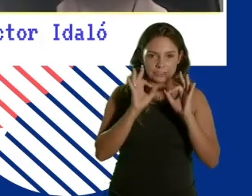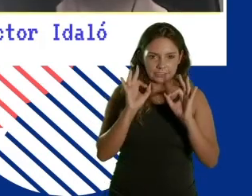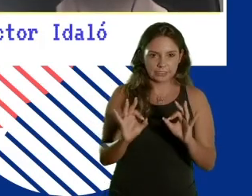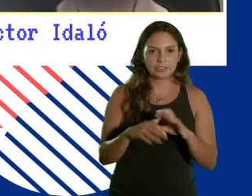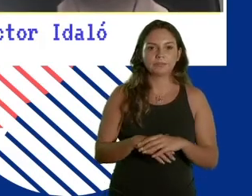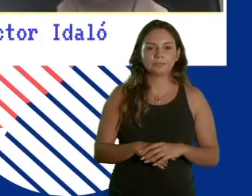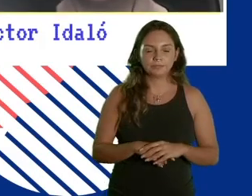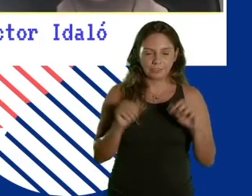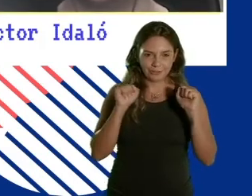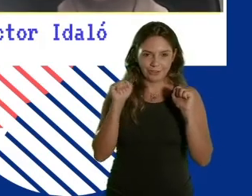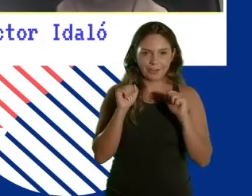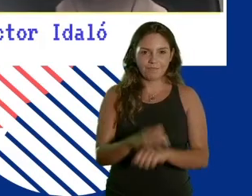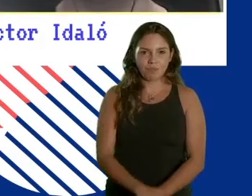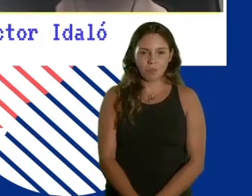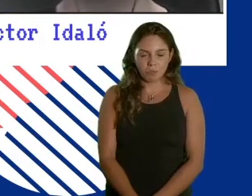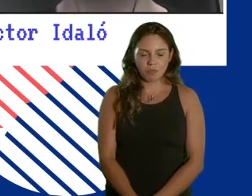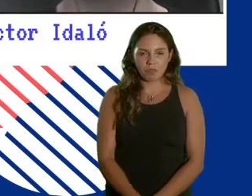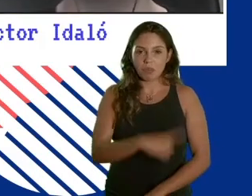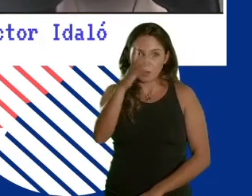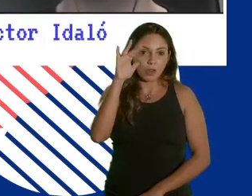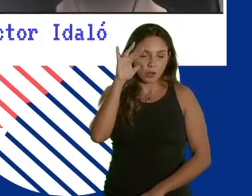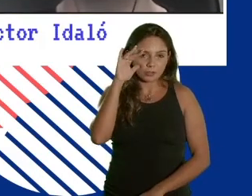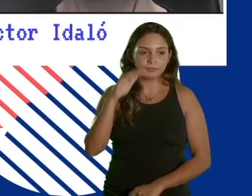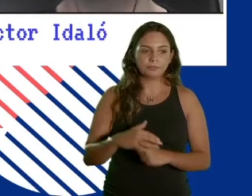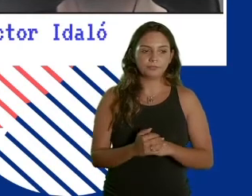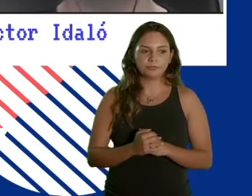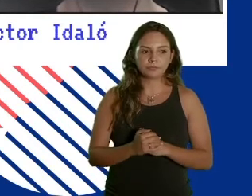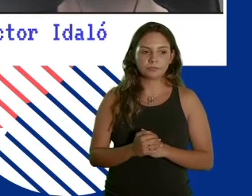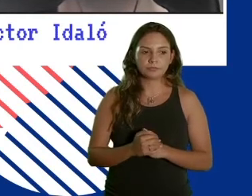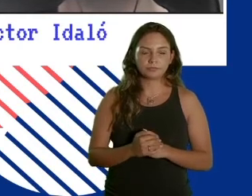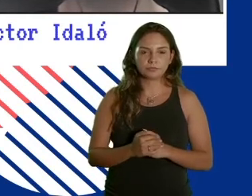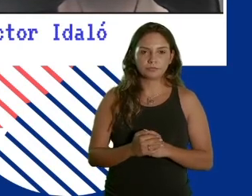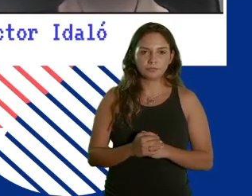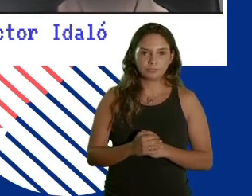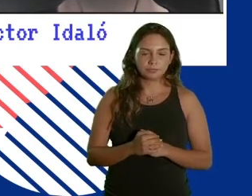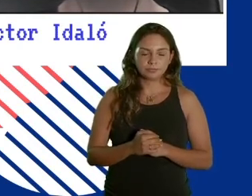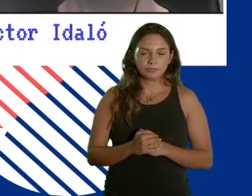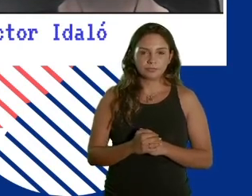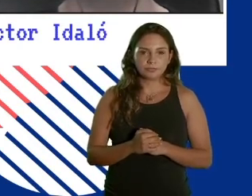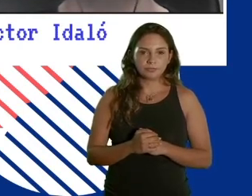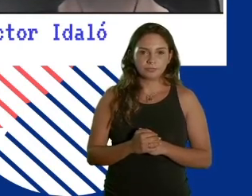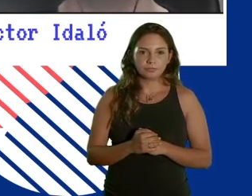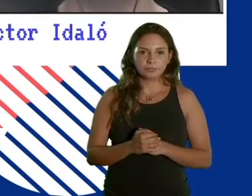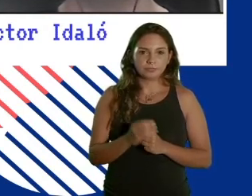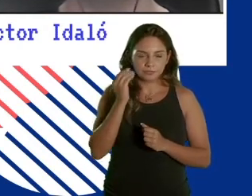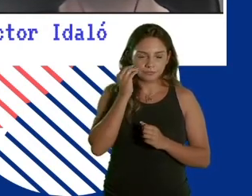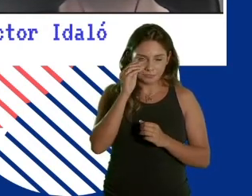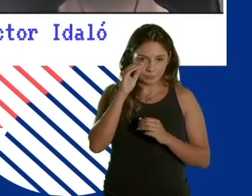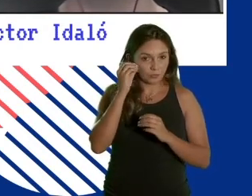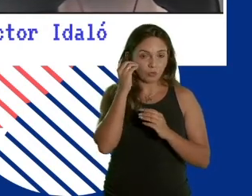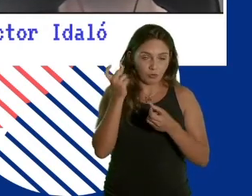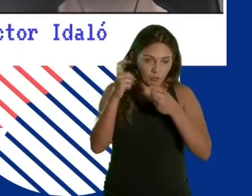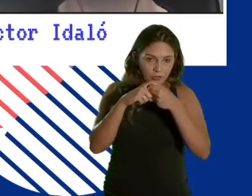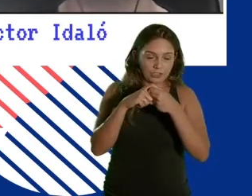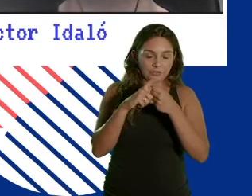vocês vão adorar. Deem uma olhada depois. Mas eu vou voltar. Eu prometo que eu vou tentar voltar aqui mais um pouquinho, viu? Galera do chat, continuem